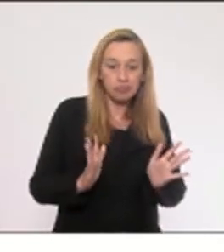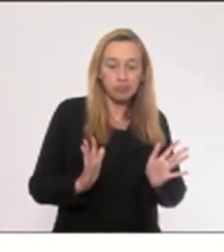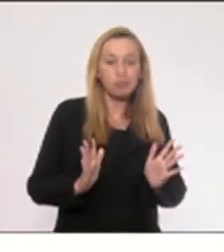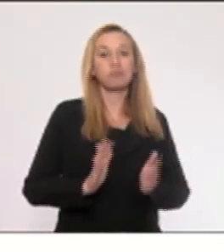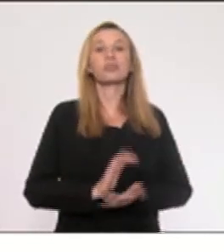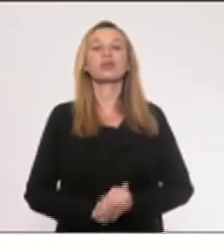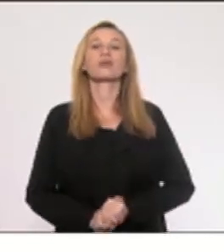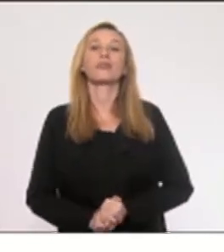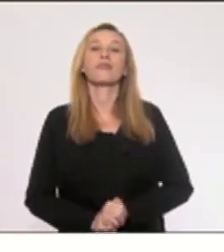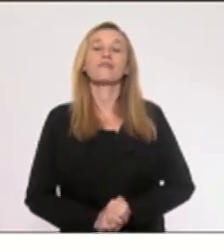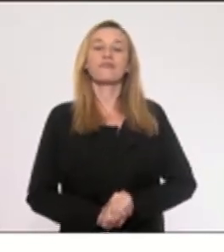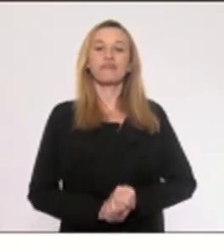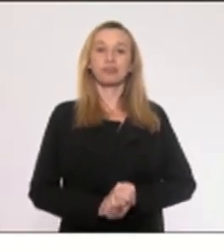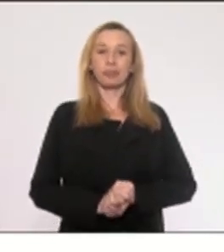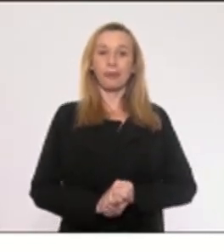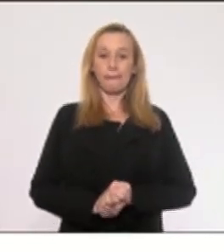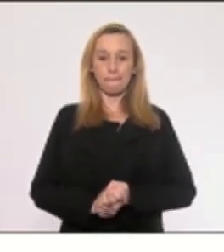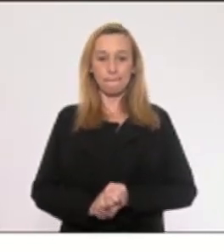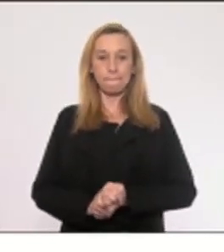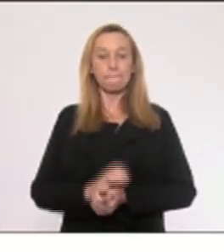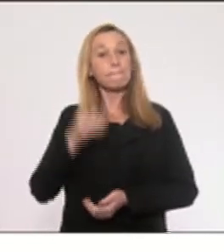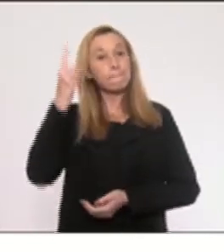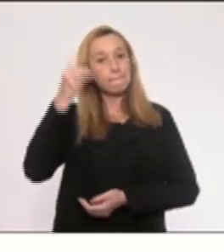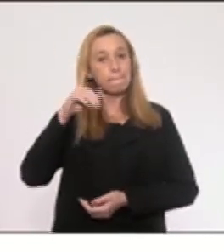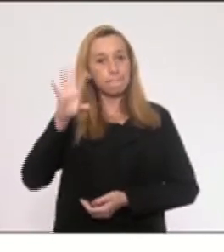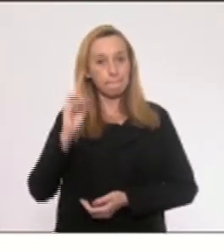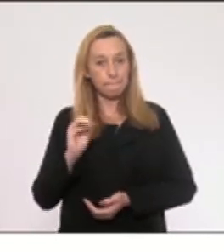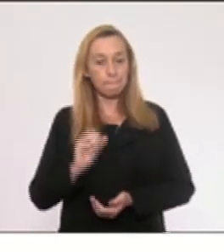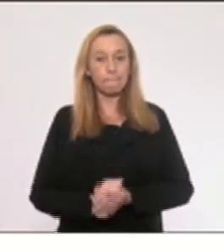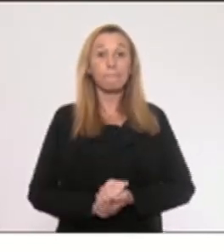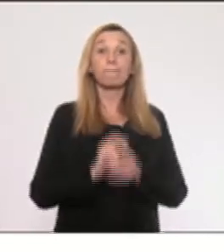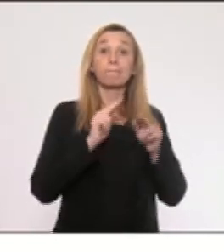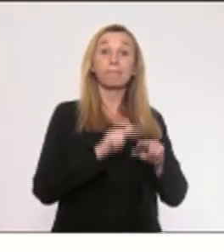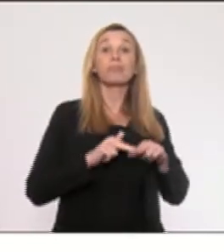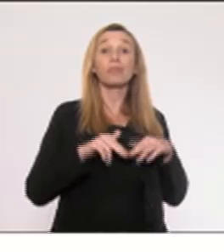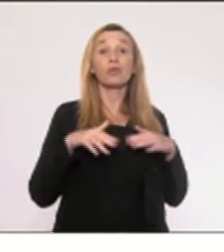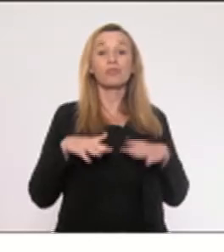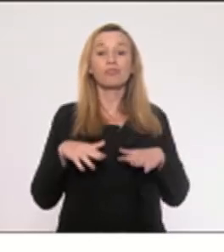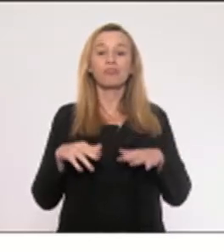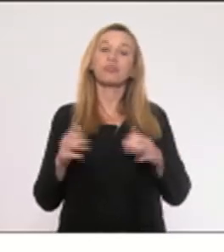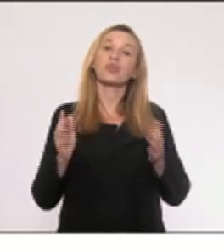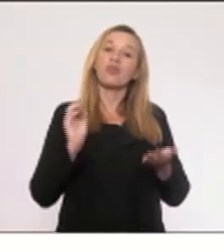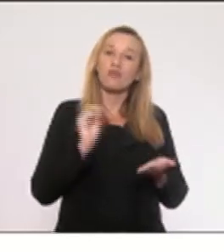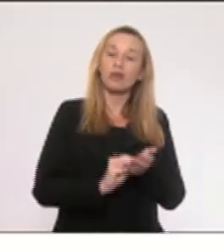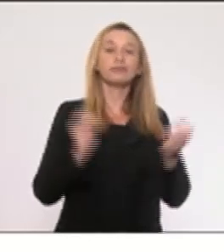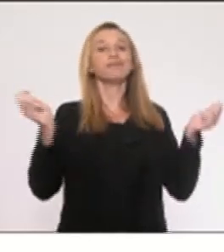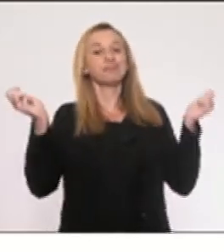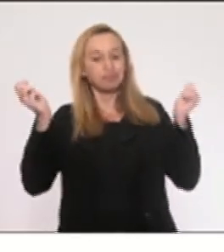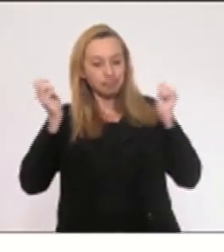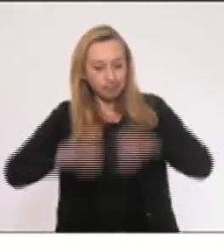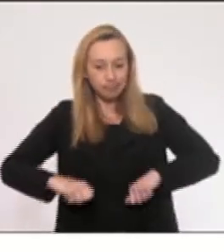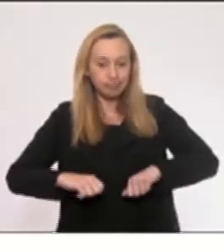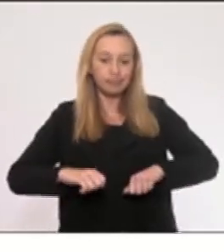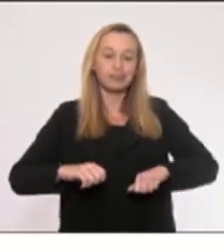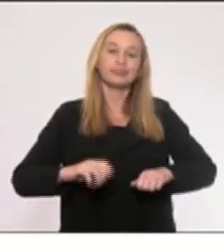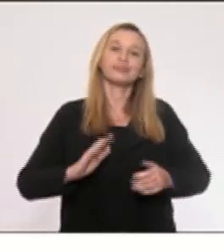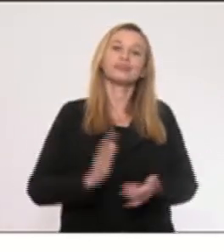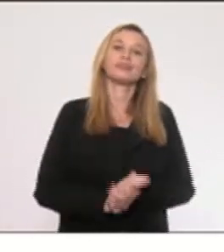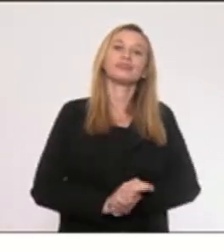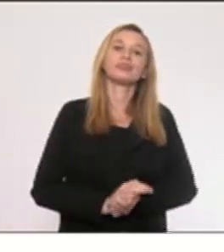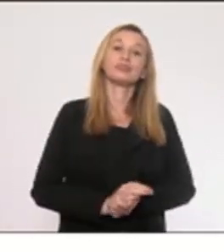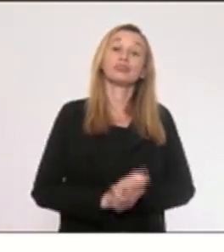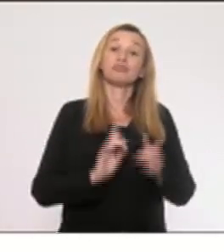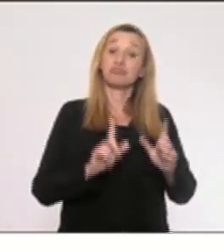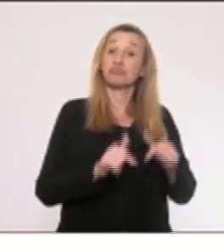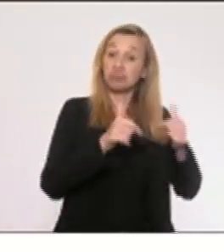tamanha destruição, deputado Márcio Gualberto, por conta da incompetência, do aparelhamento